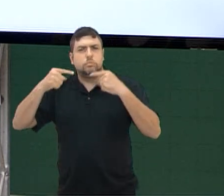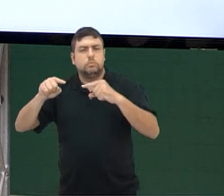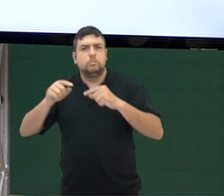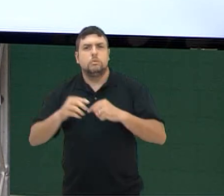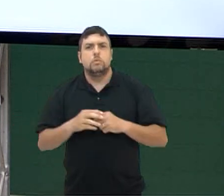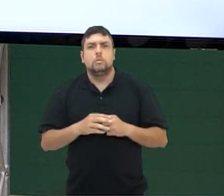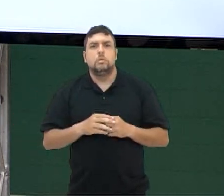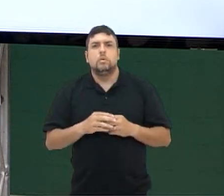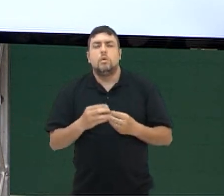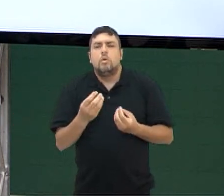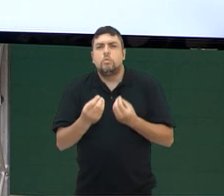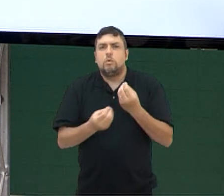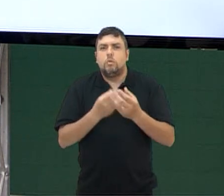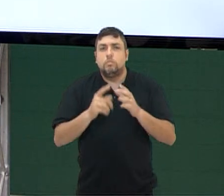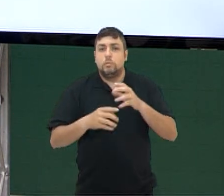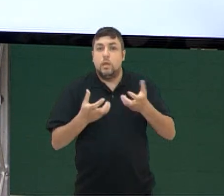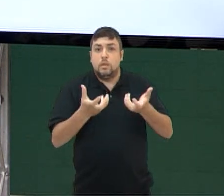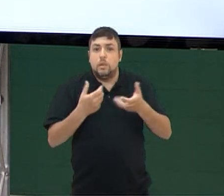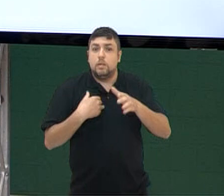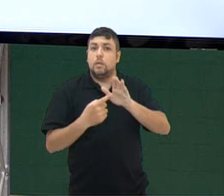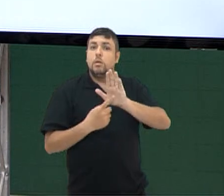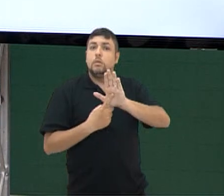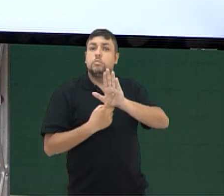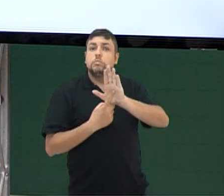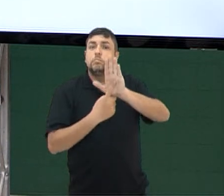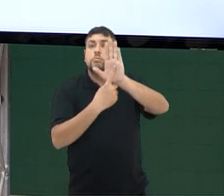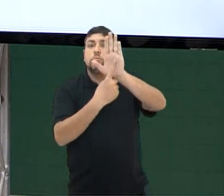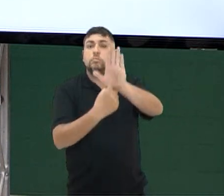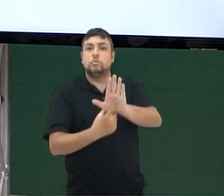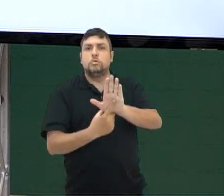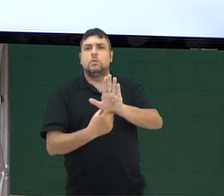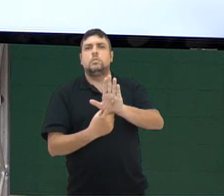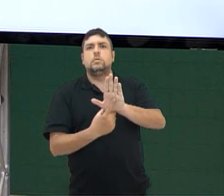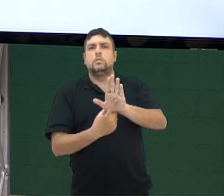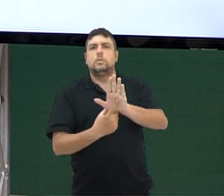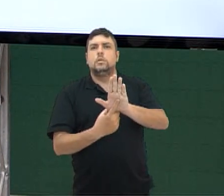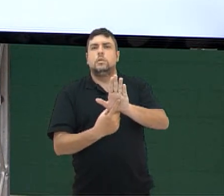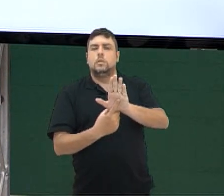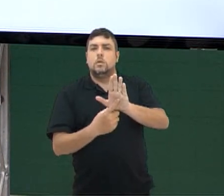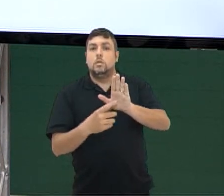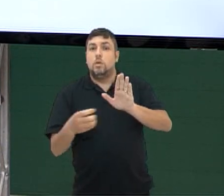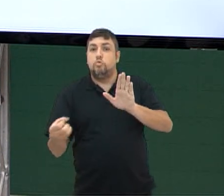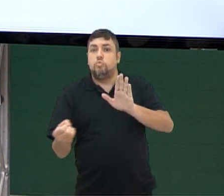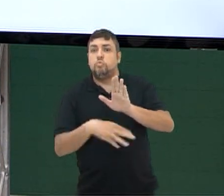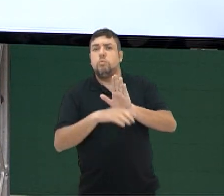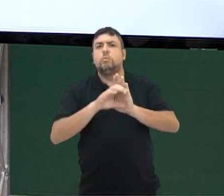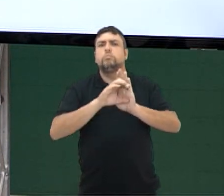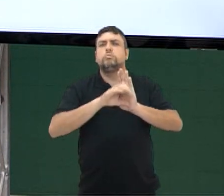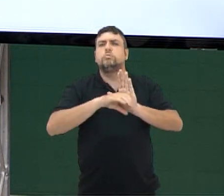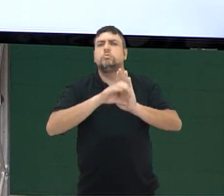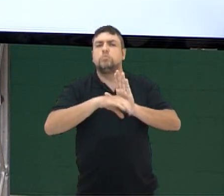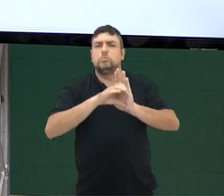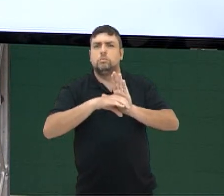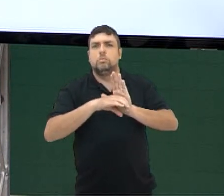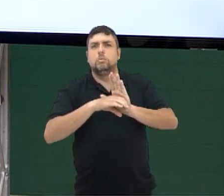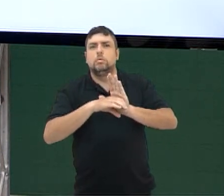eles quiseram mostrar as suas obras dentro desses novos conceitos que